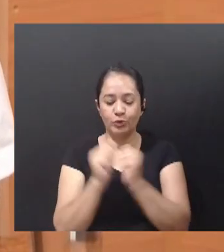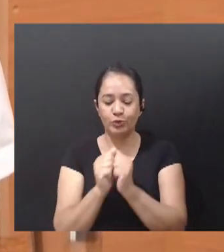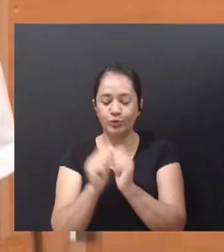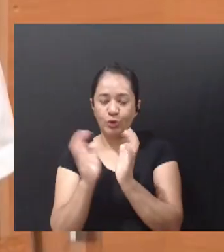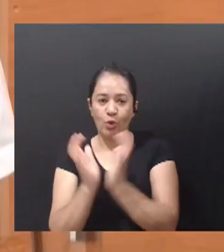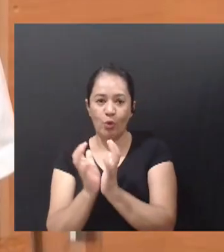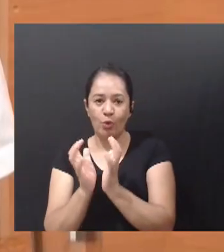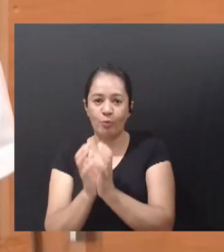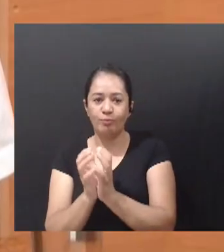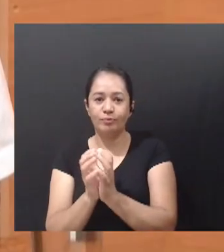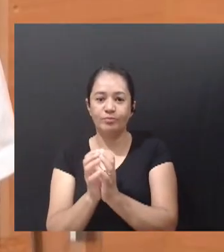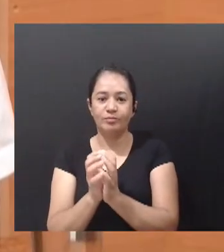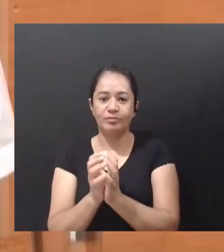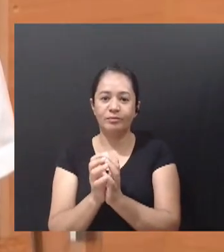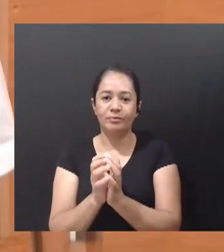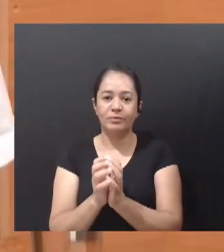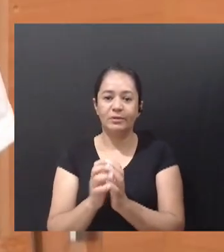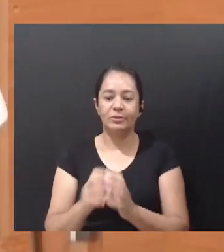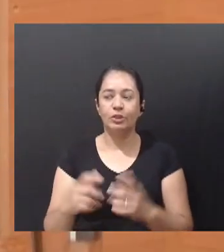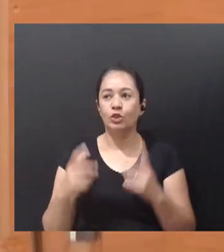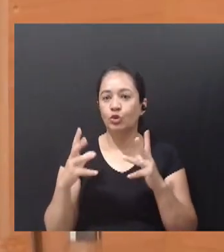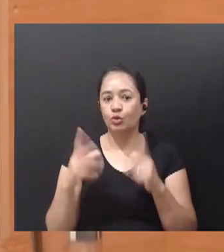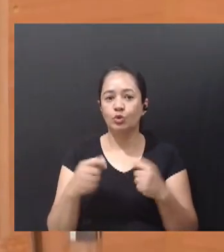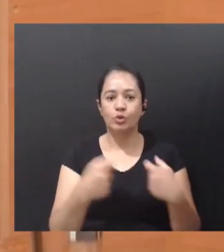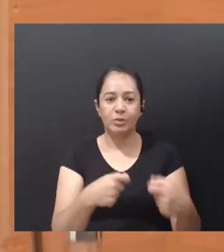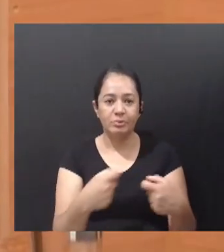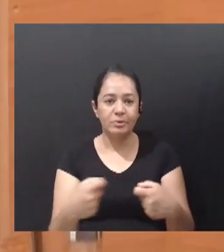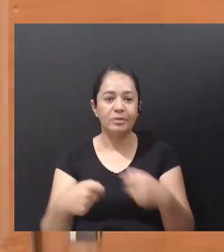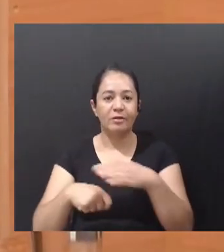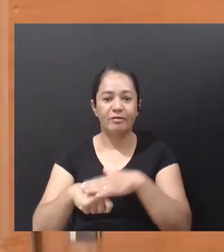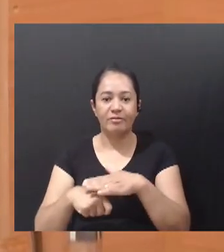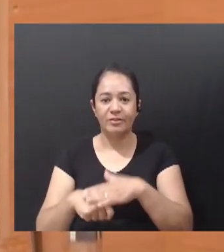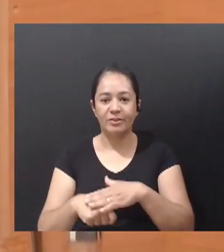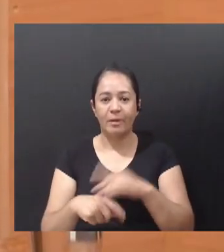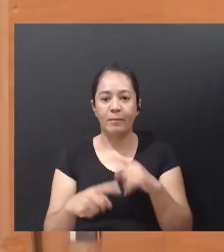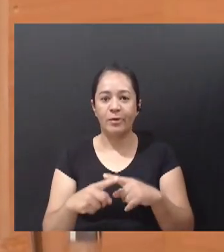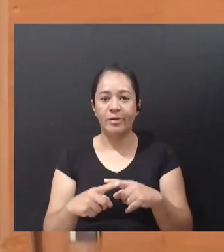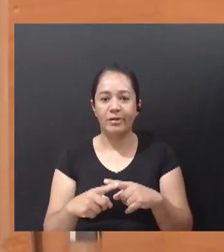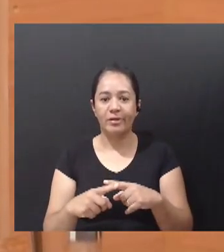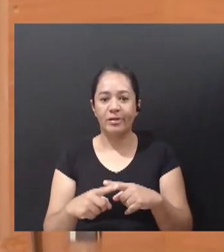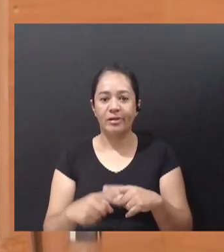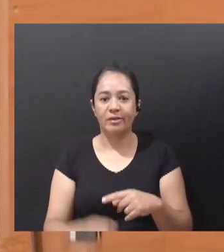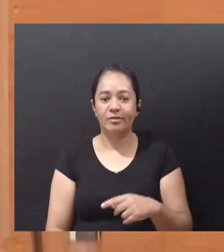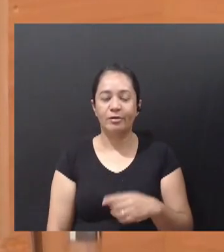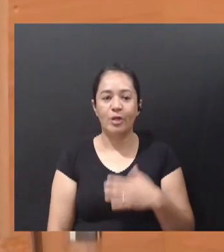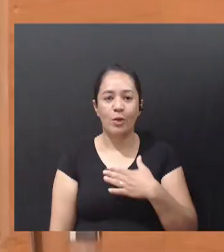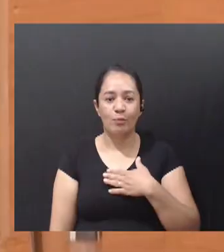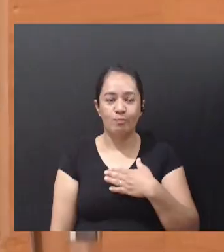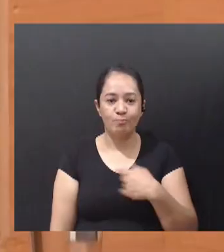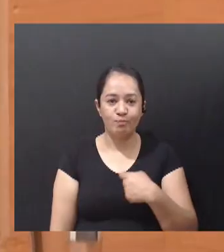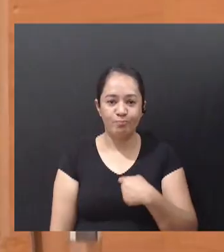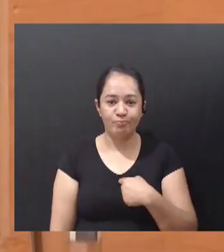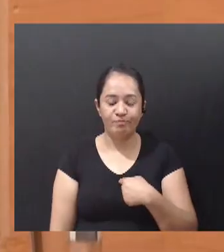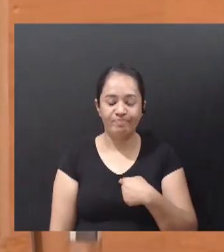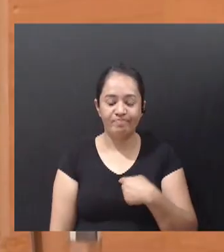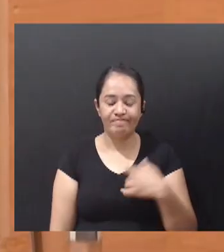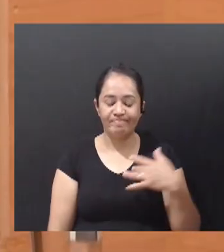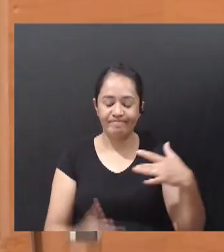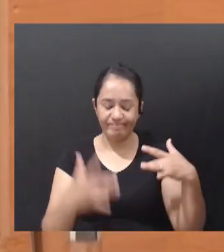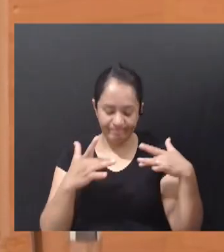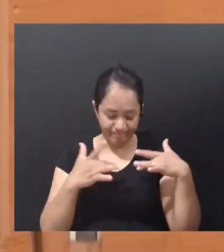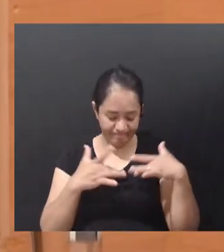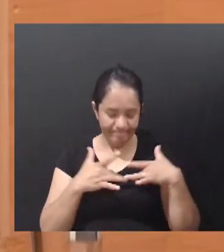as demandas que tem que ser tomado, porque é uma coisa que, de fato, toca o meu coração